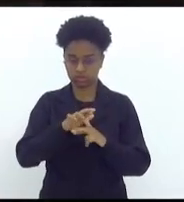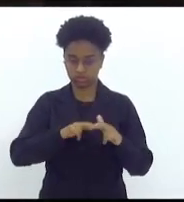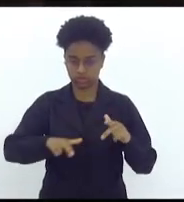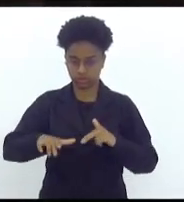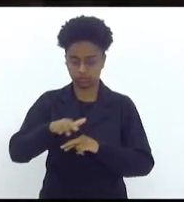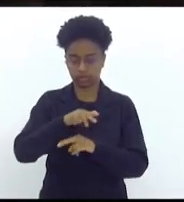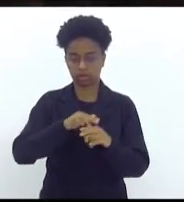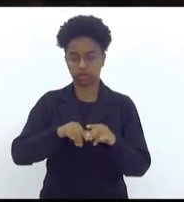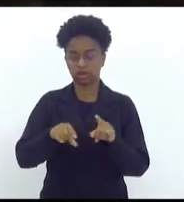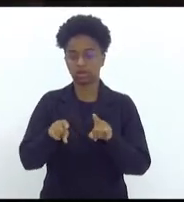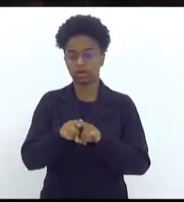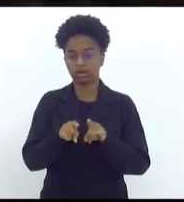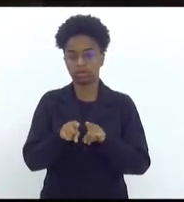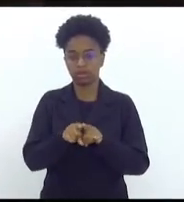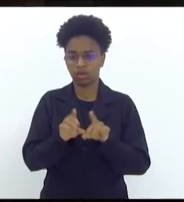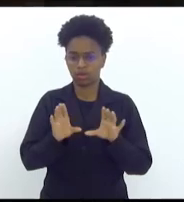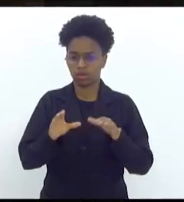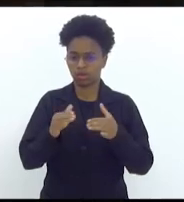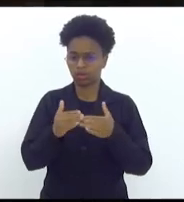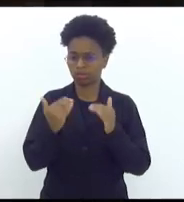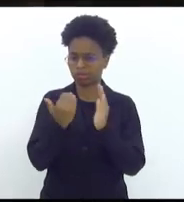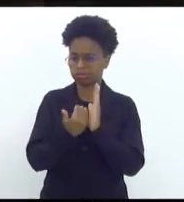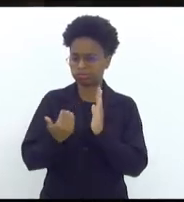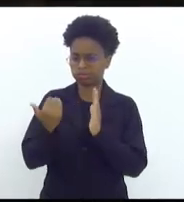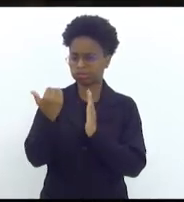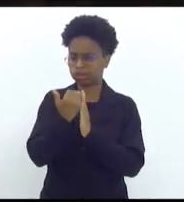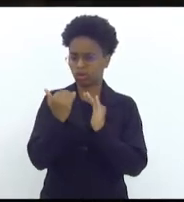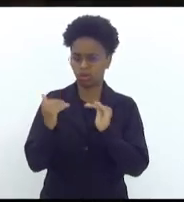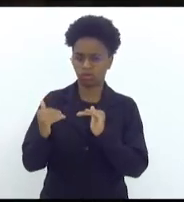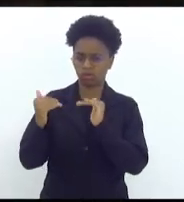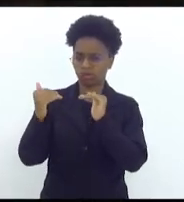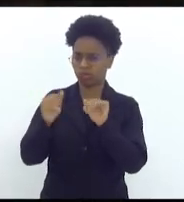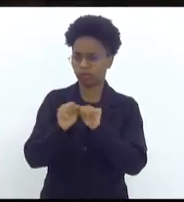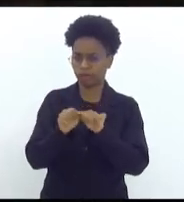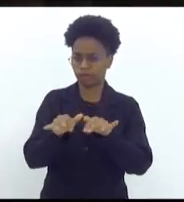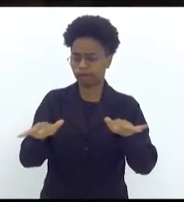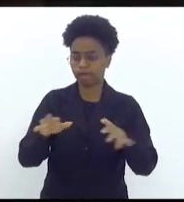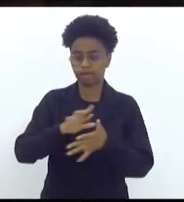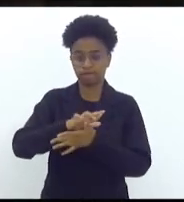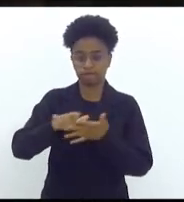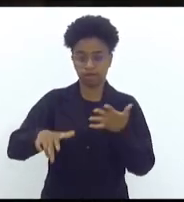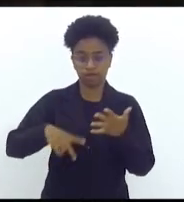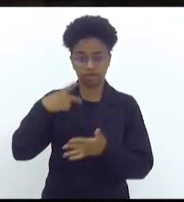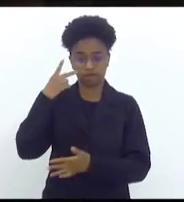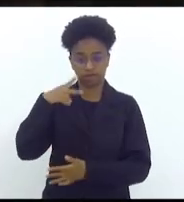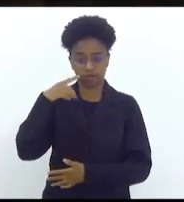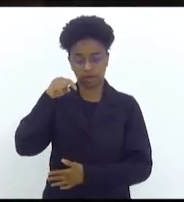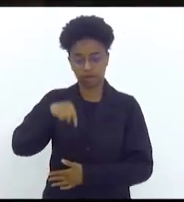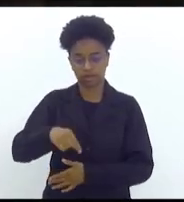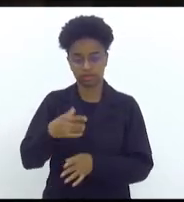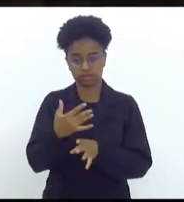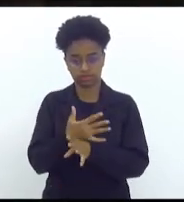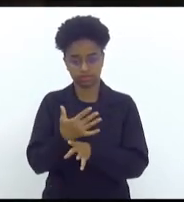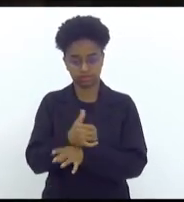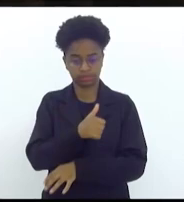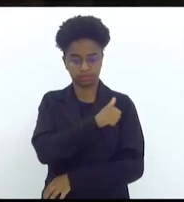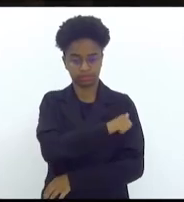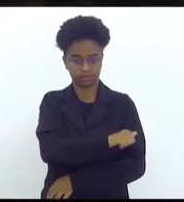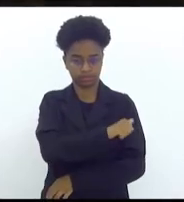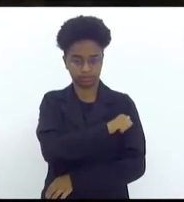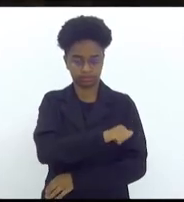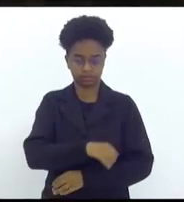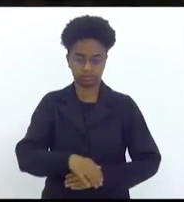e o Ró mais expressivo ainda de vereadores na Cidade do Rio de Janeiro